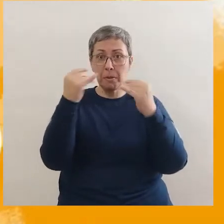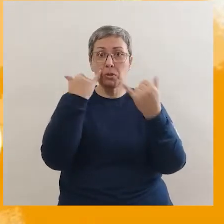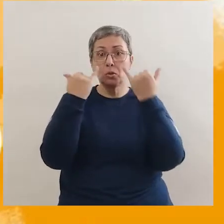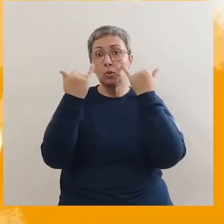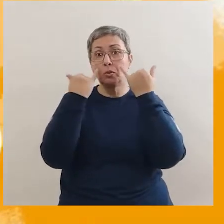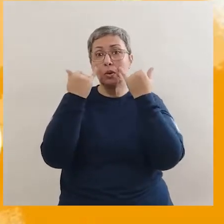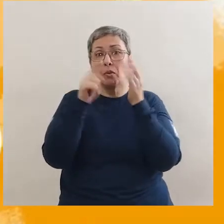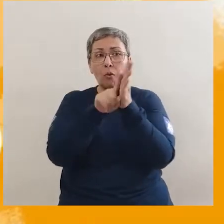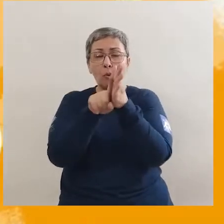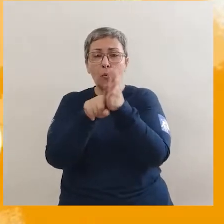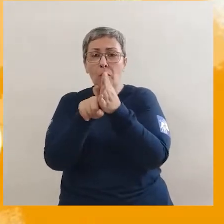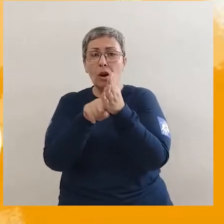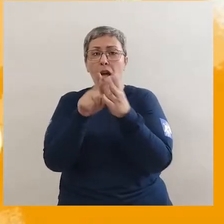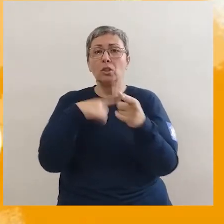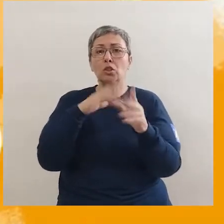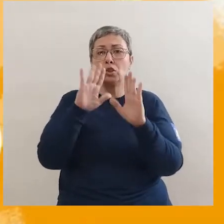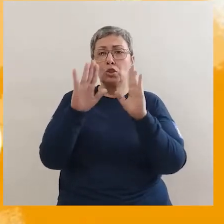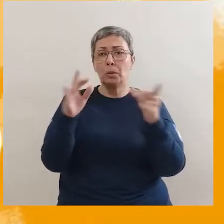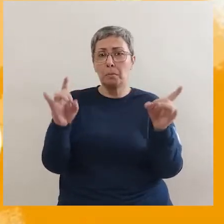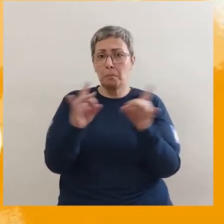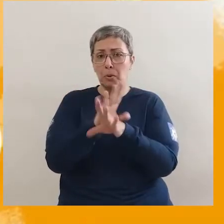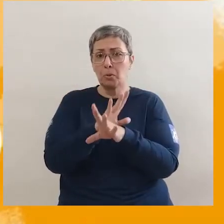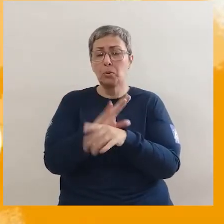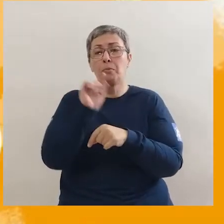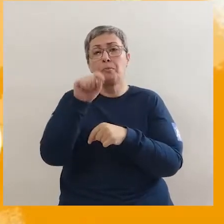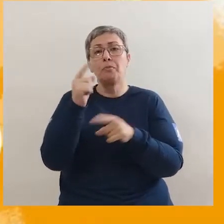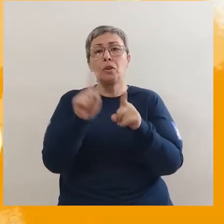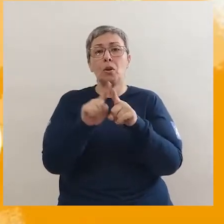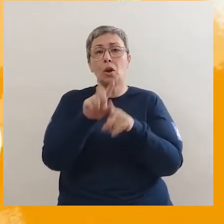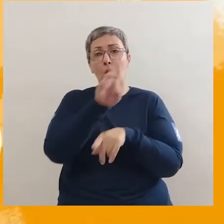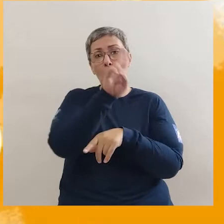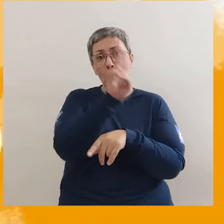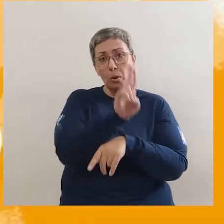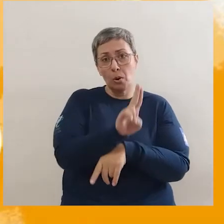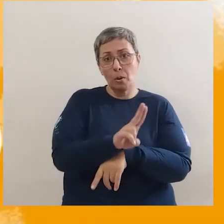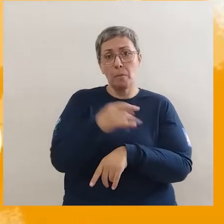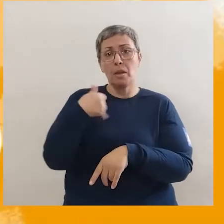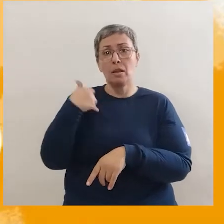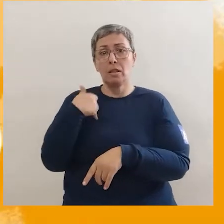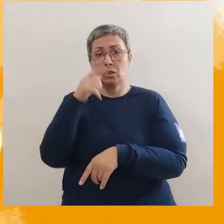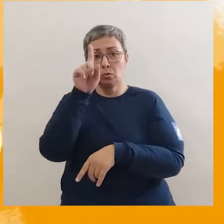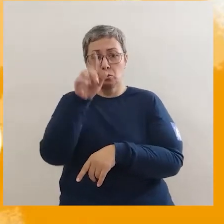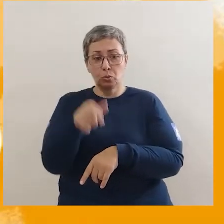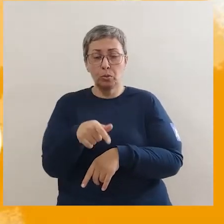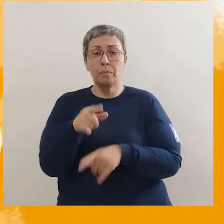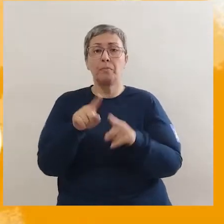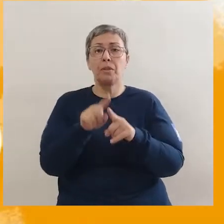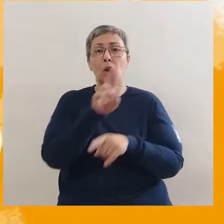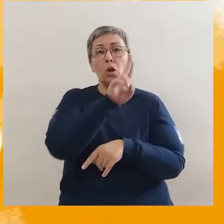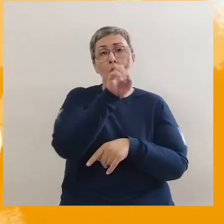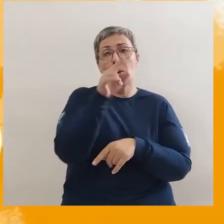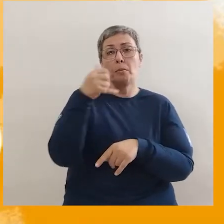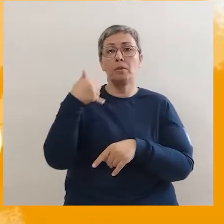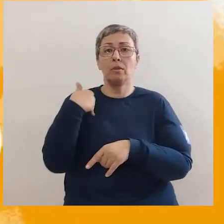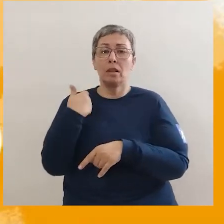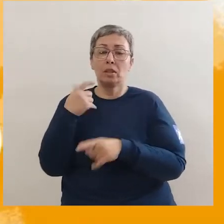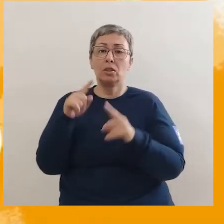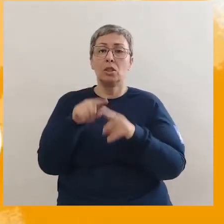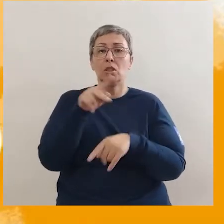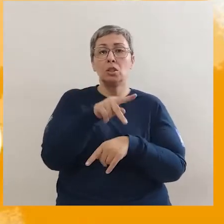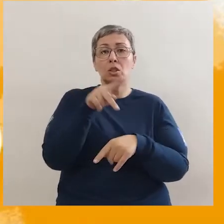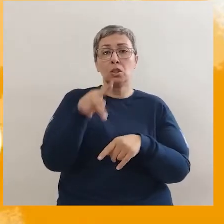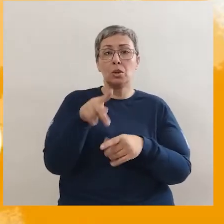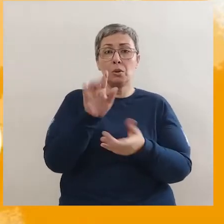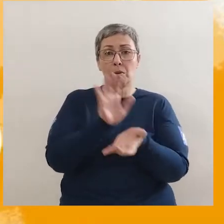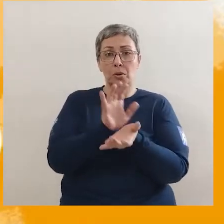gente já tem coletadas, né? Que é o nome das pessoas e as idades. Eu vou colocar, então, os nomes e as idades, como eu falei, dos professores e das professoras da